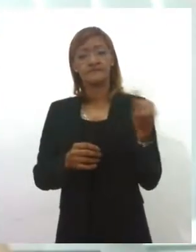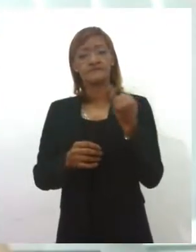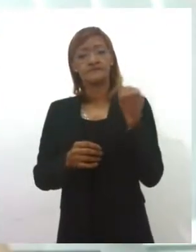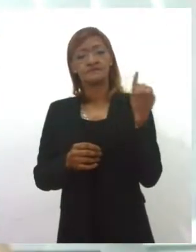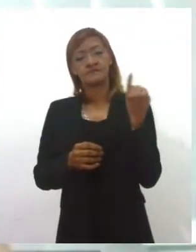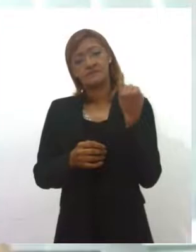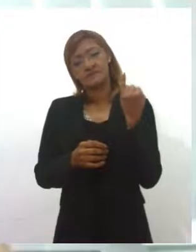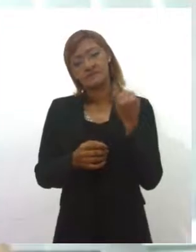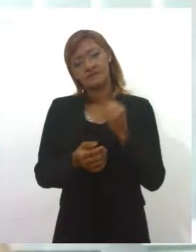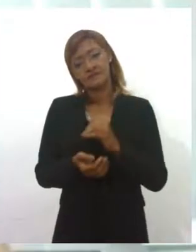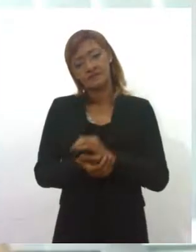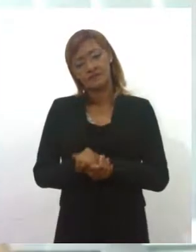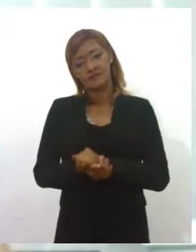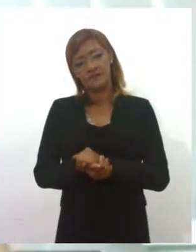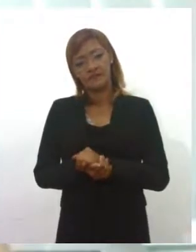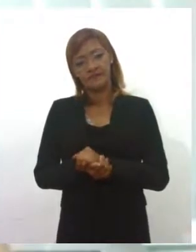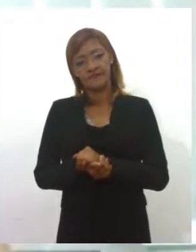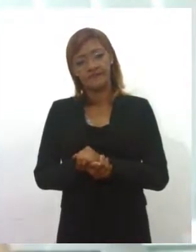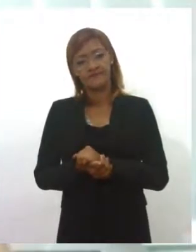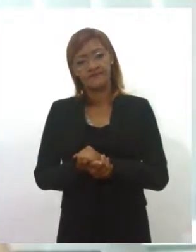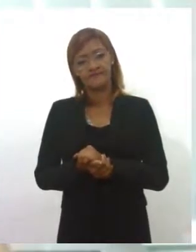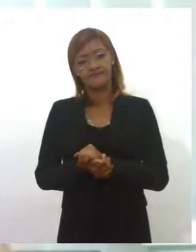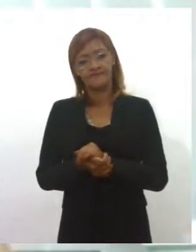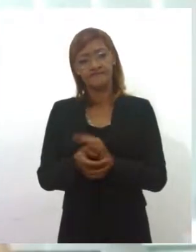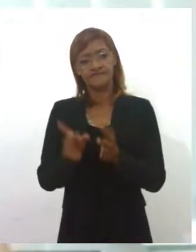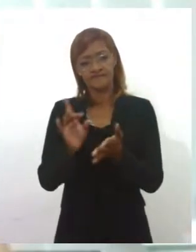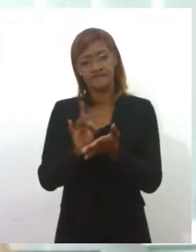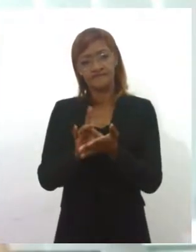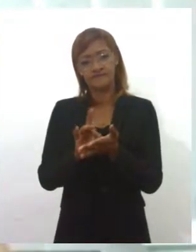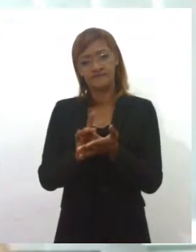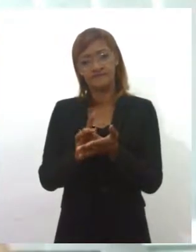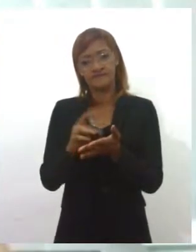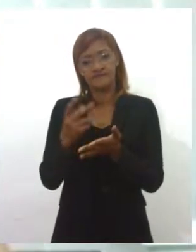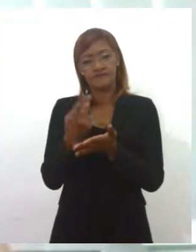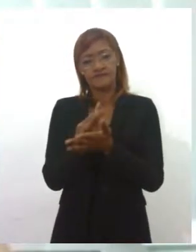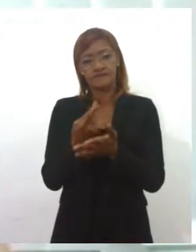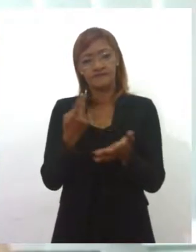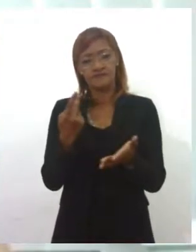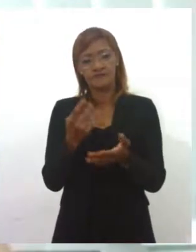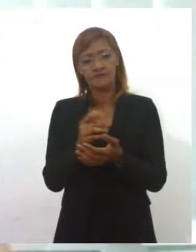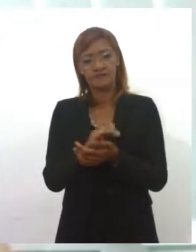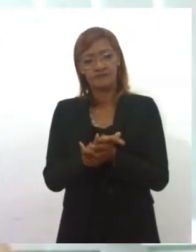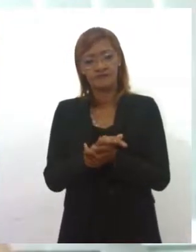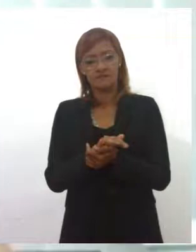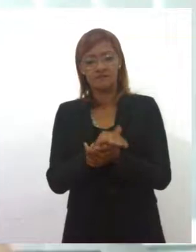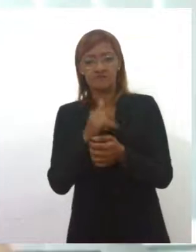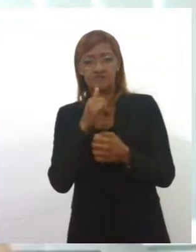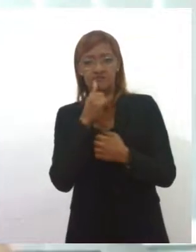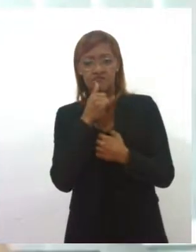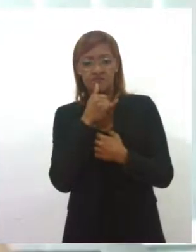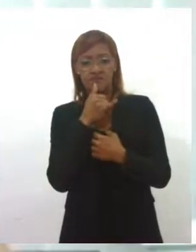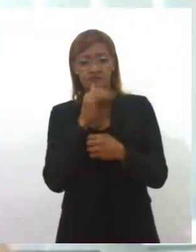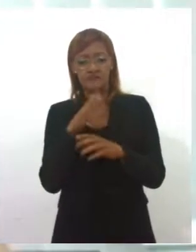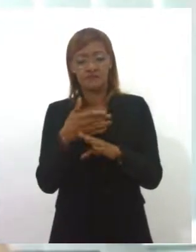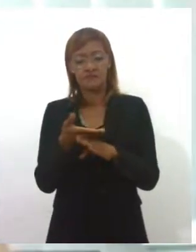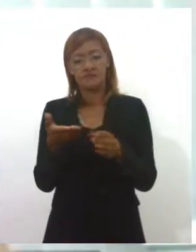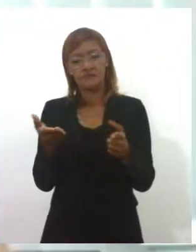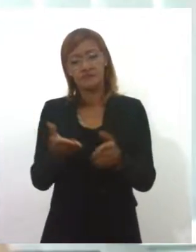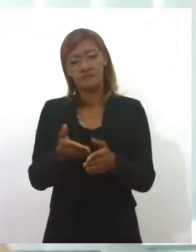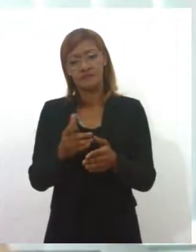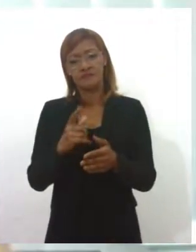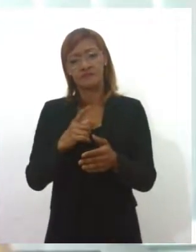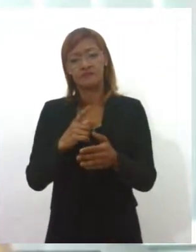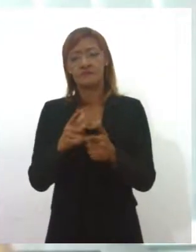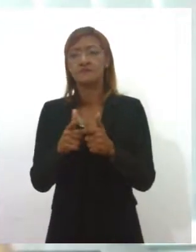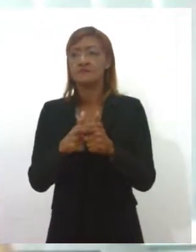saúde pública e um tema que é uma realidade entre nós e que infelizmente ainda existe um tabu muito grande para se